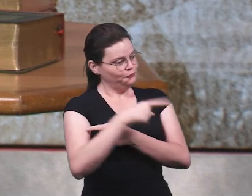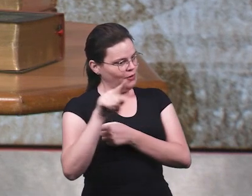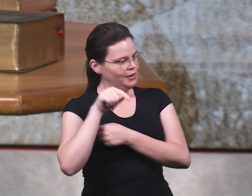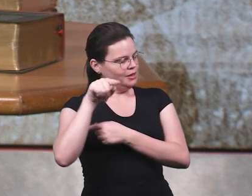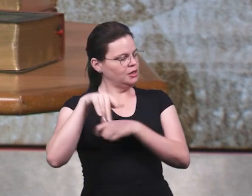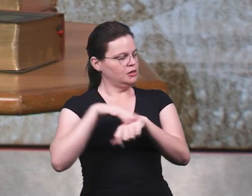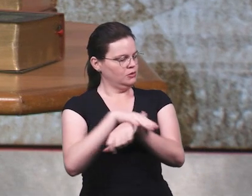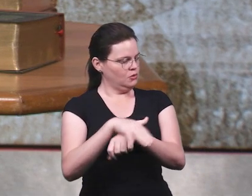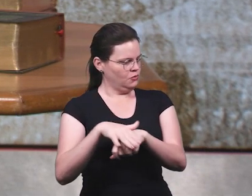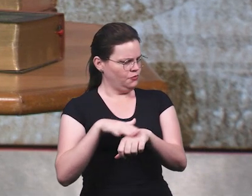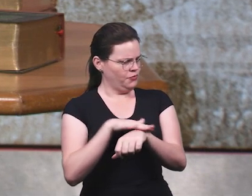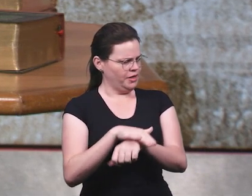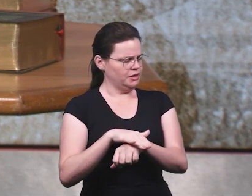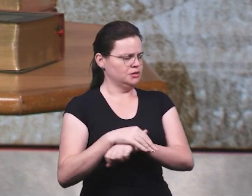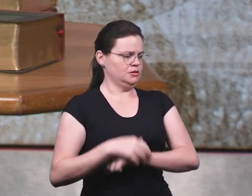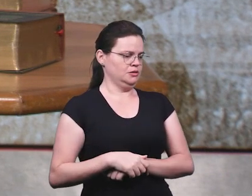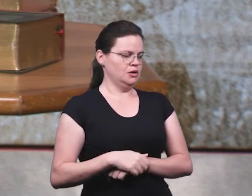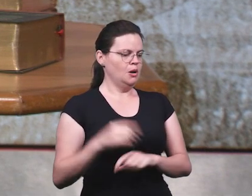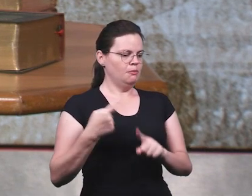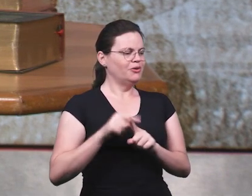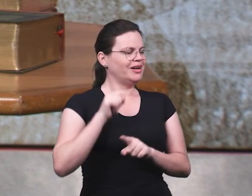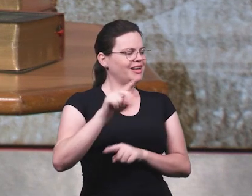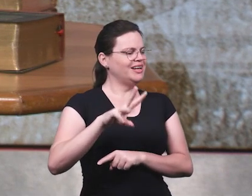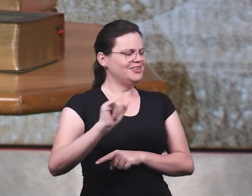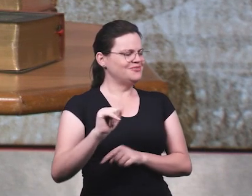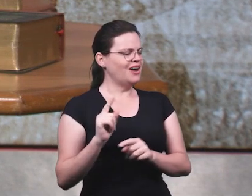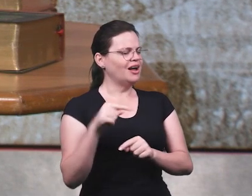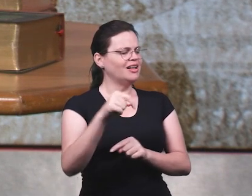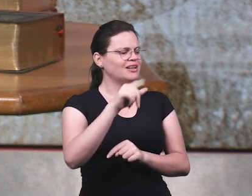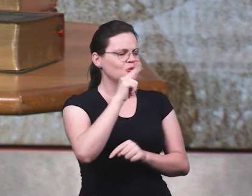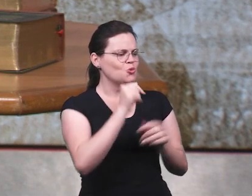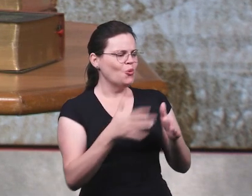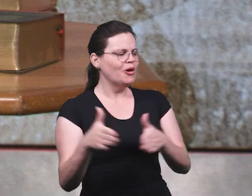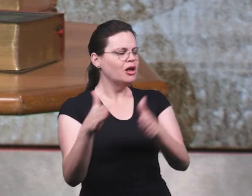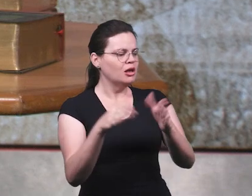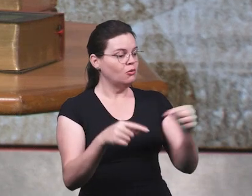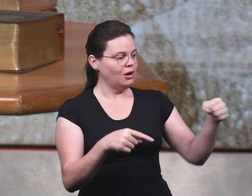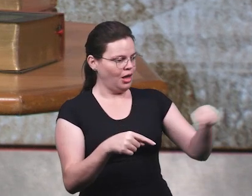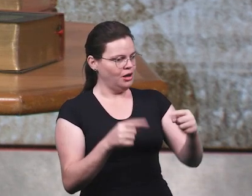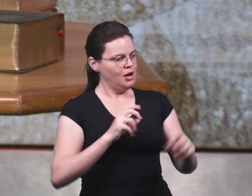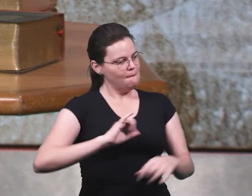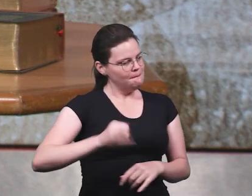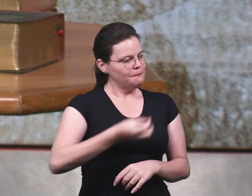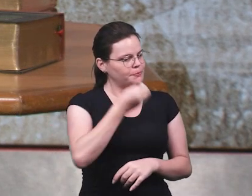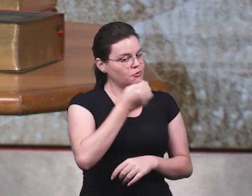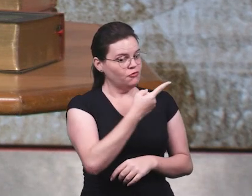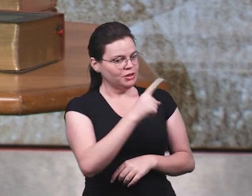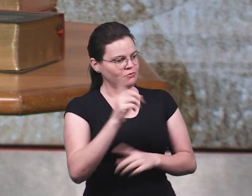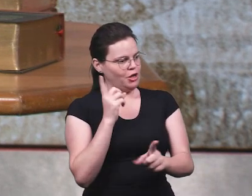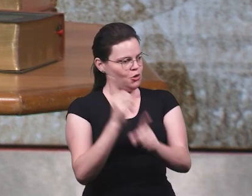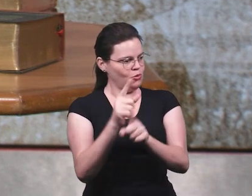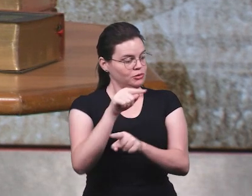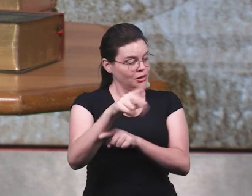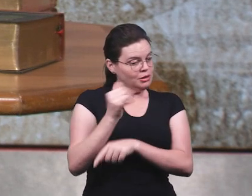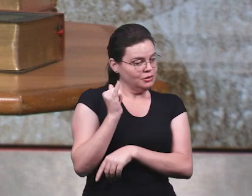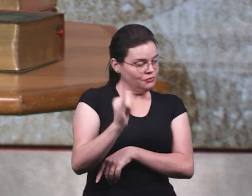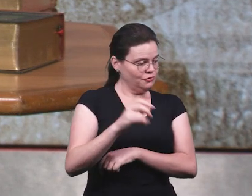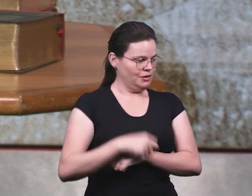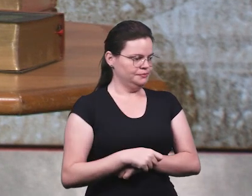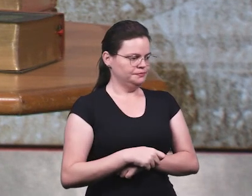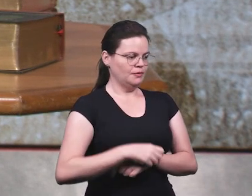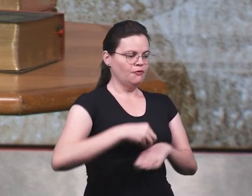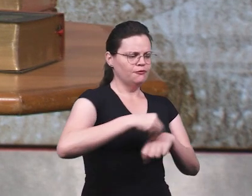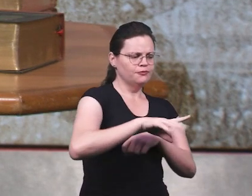Faraó, eis que ele sairá às águas, e dize-lhe: assim diz o Senhor, deixa ir o